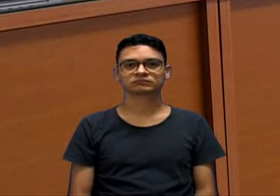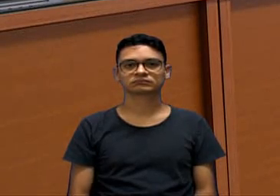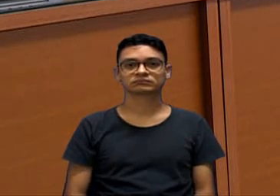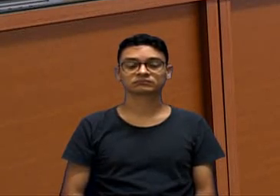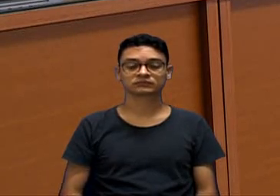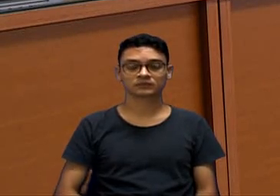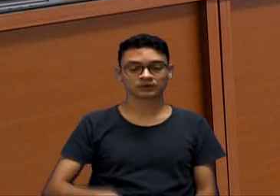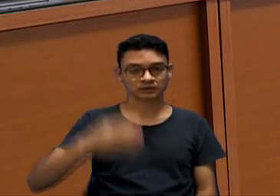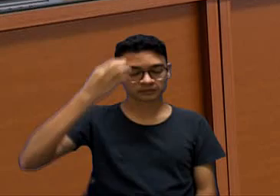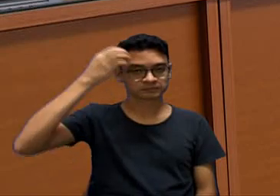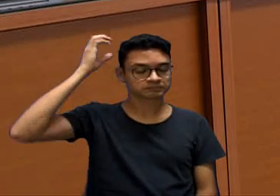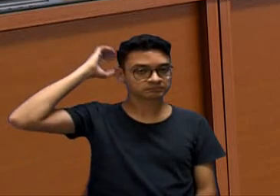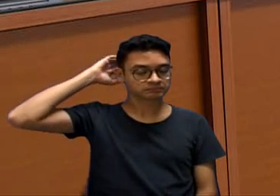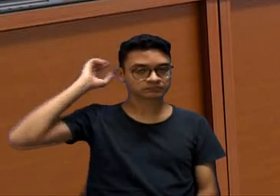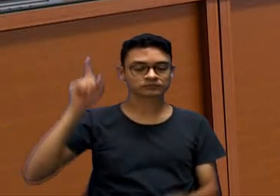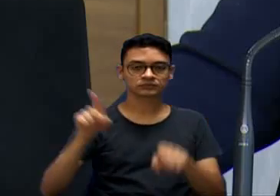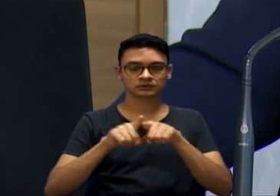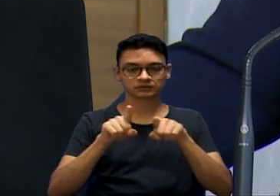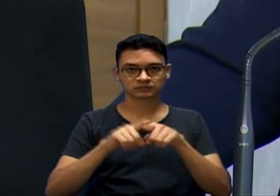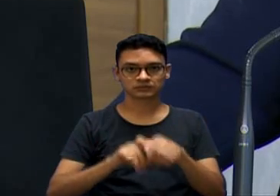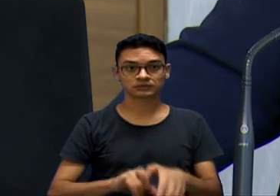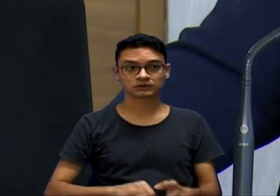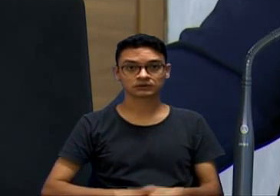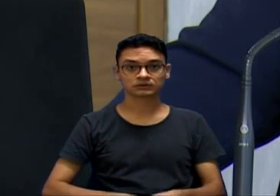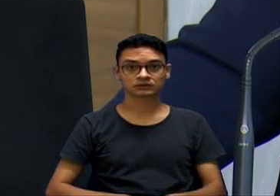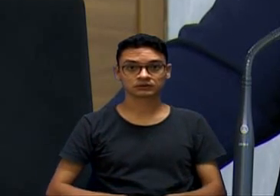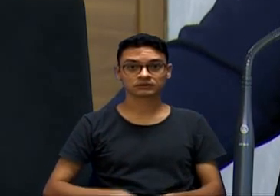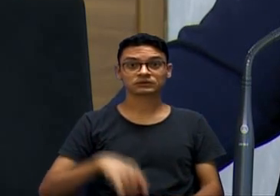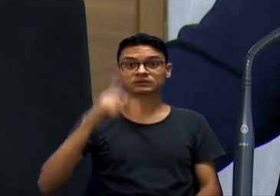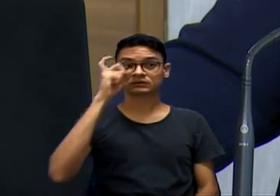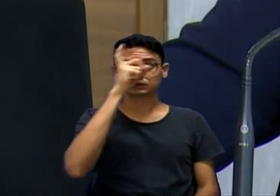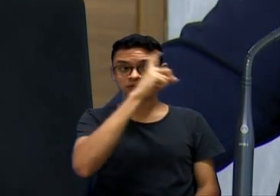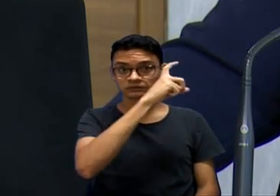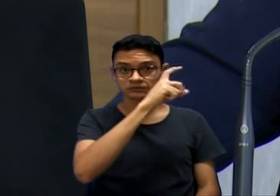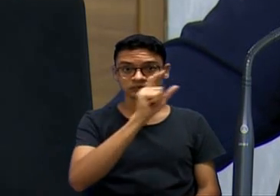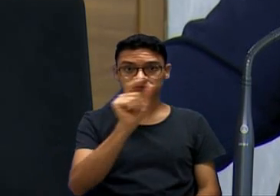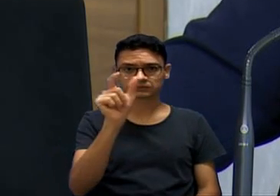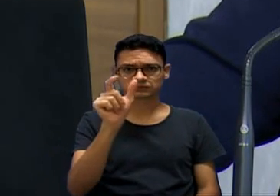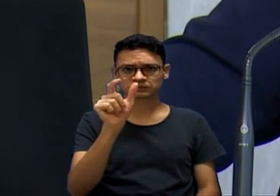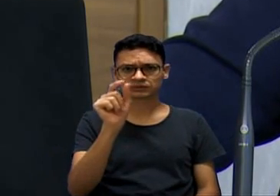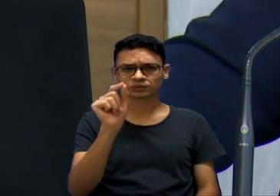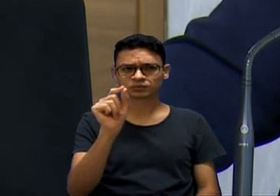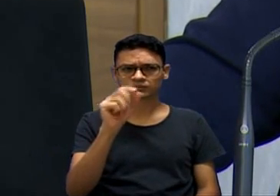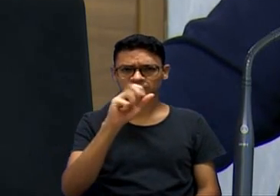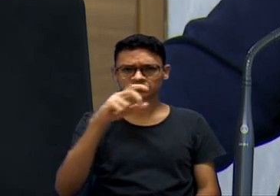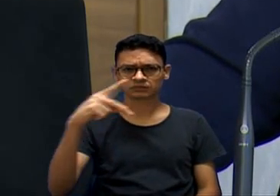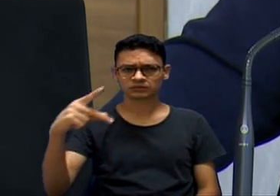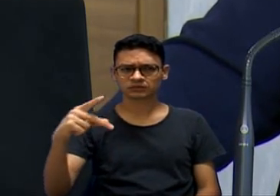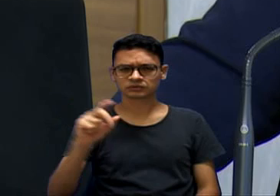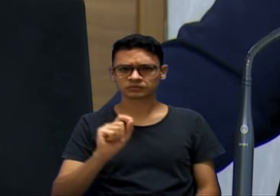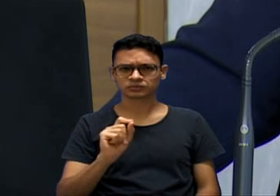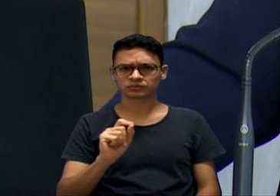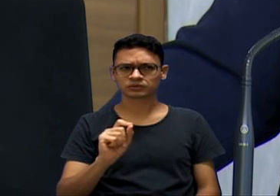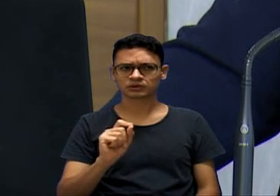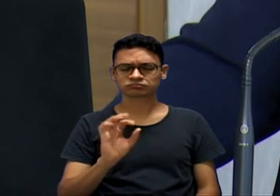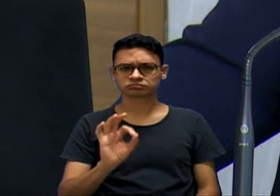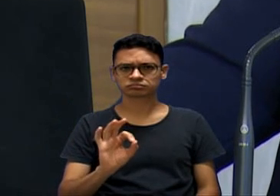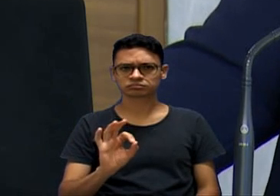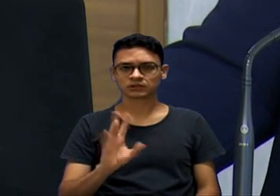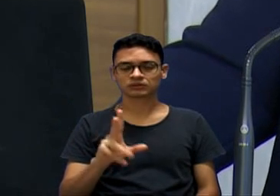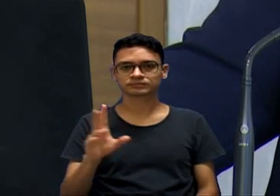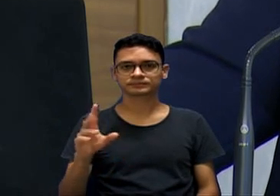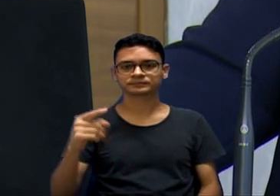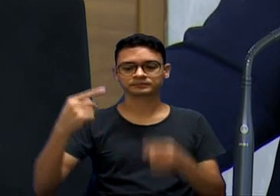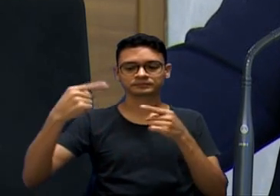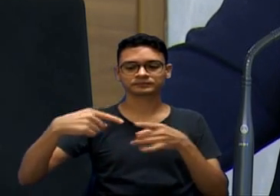Vereador Pérez, tá com dificuldade no aplicativo. Então, é